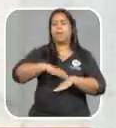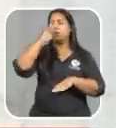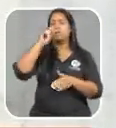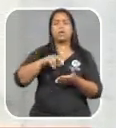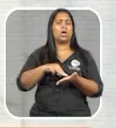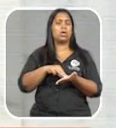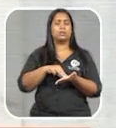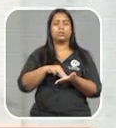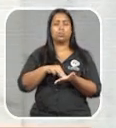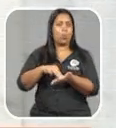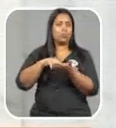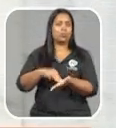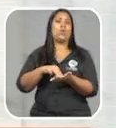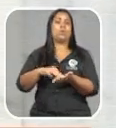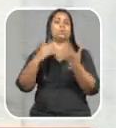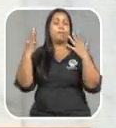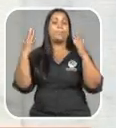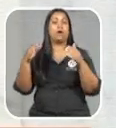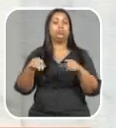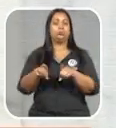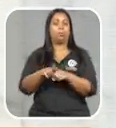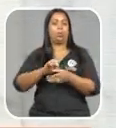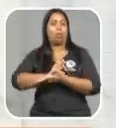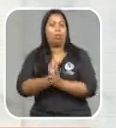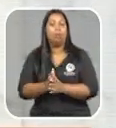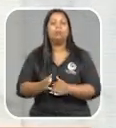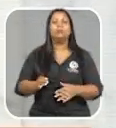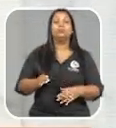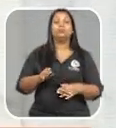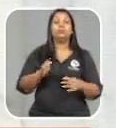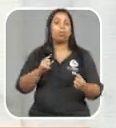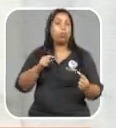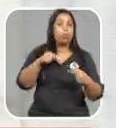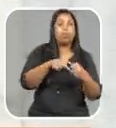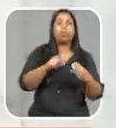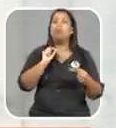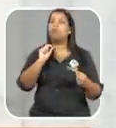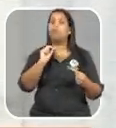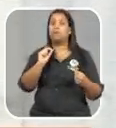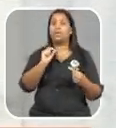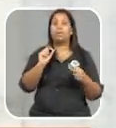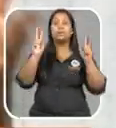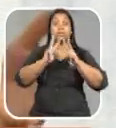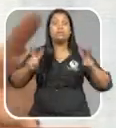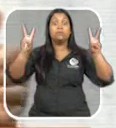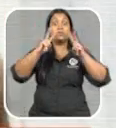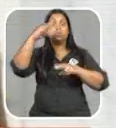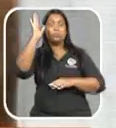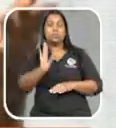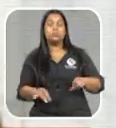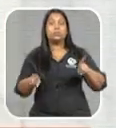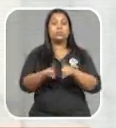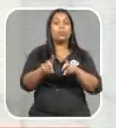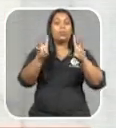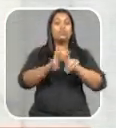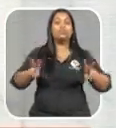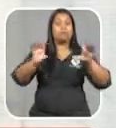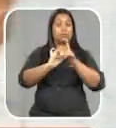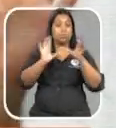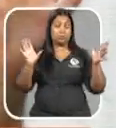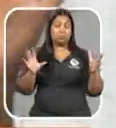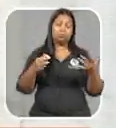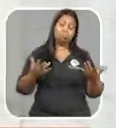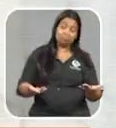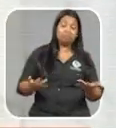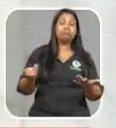visão de democracia. E acaba sendo importante, porque, né, e também tem coisas banais que são